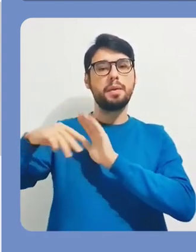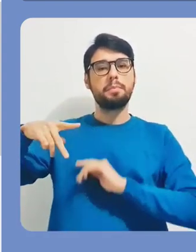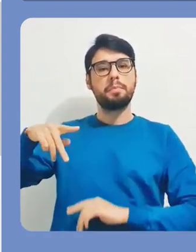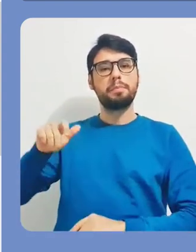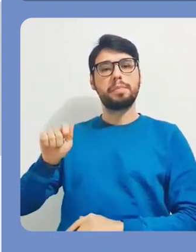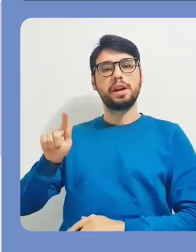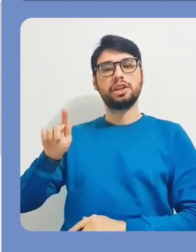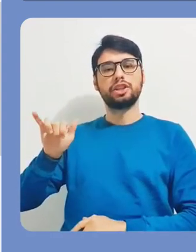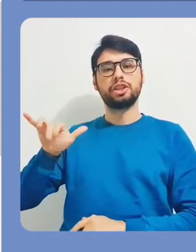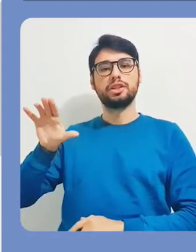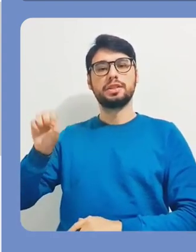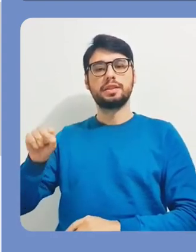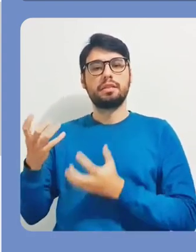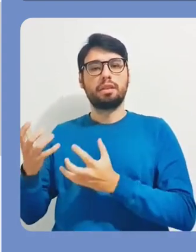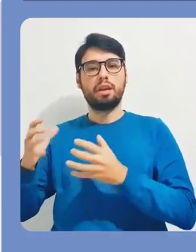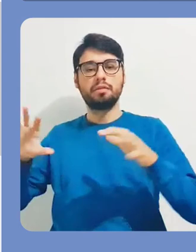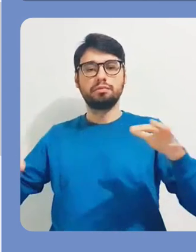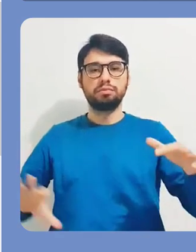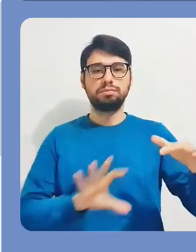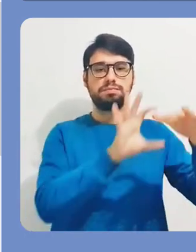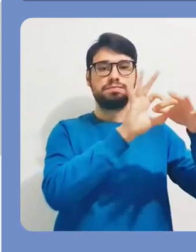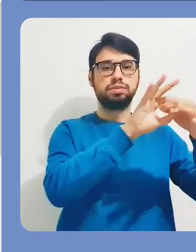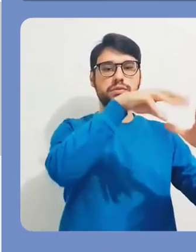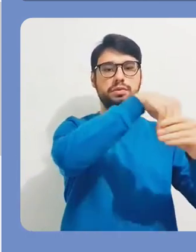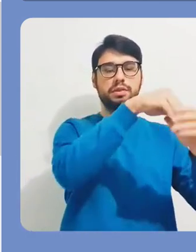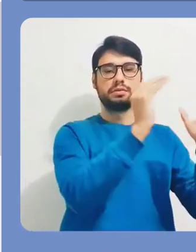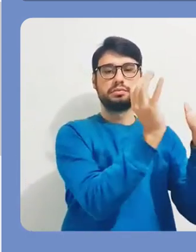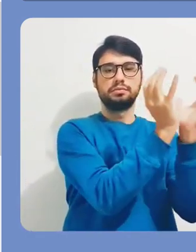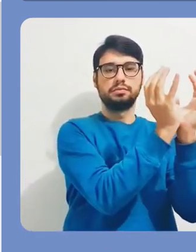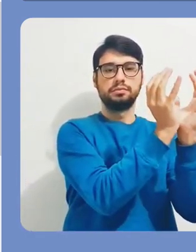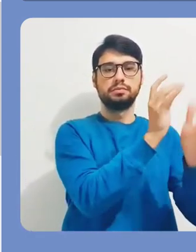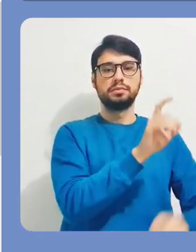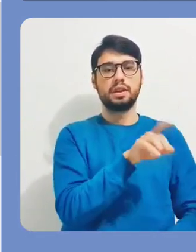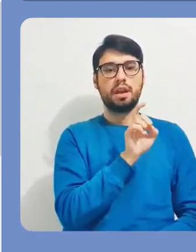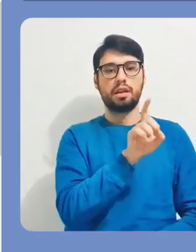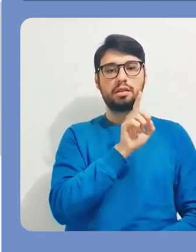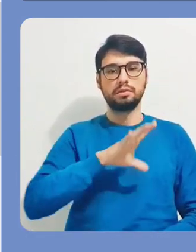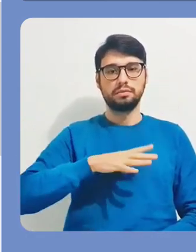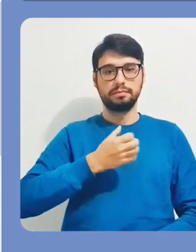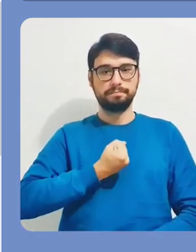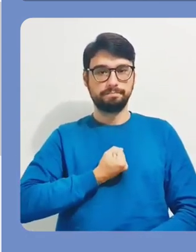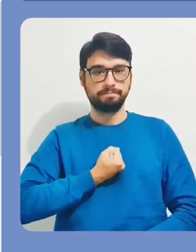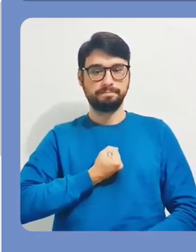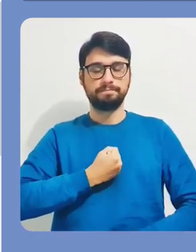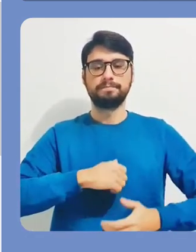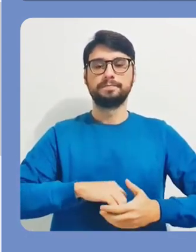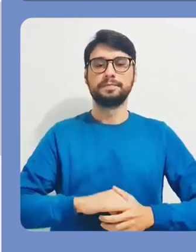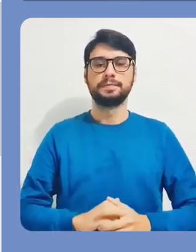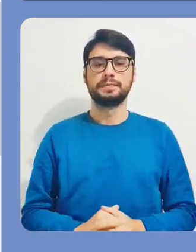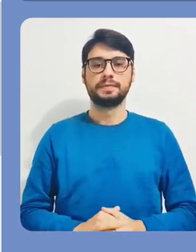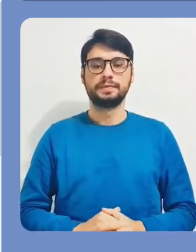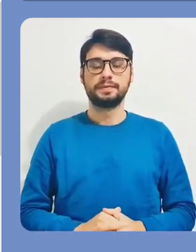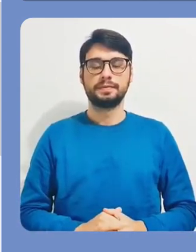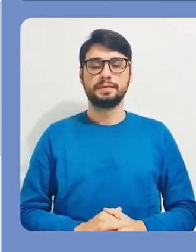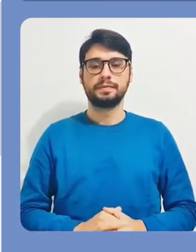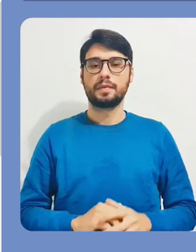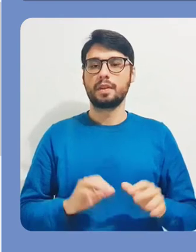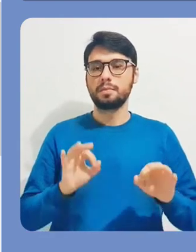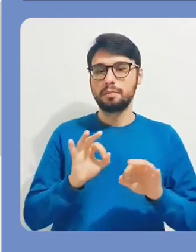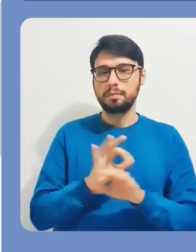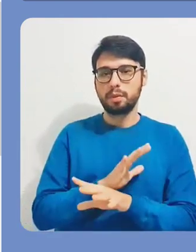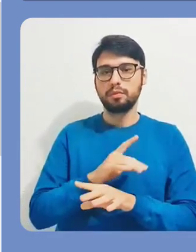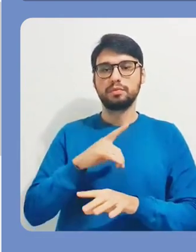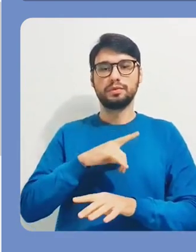E aqui se eu venho e seleciono o agrupamento de páginas que eu já pré-configurei e clico em salvar.